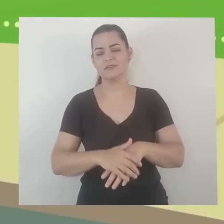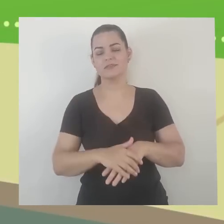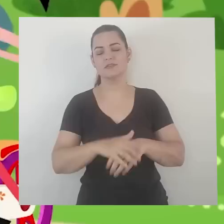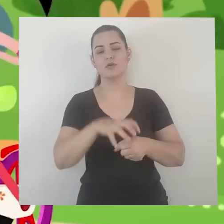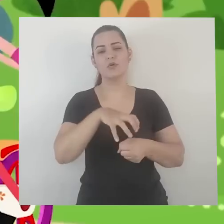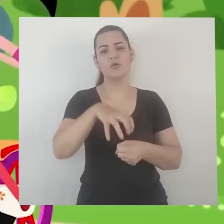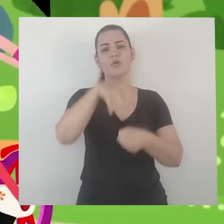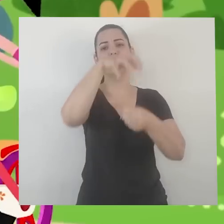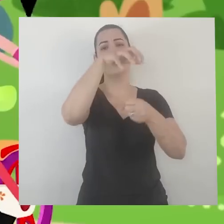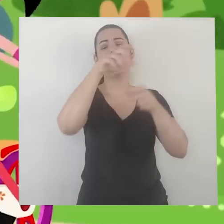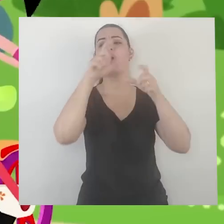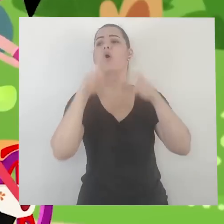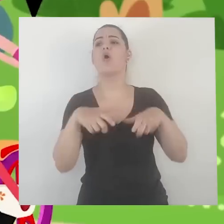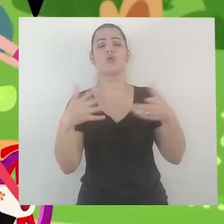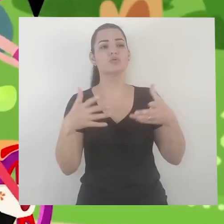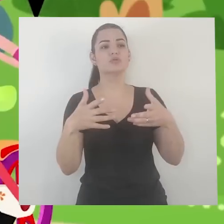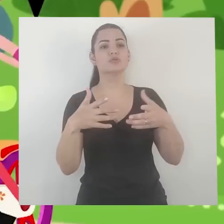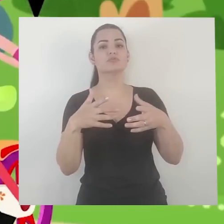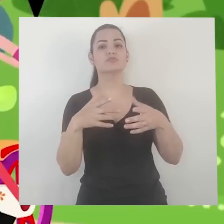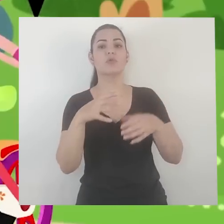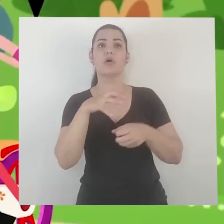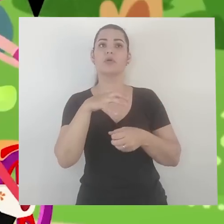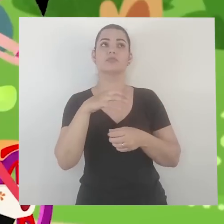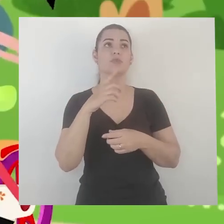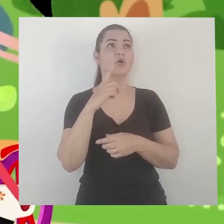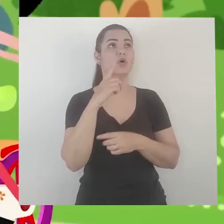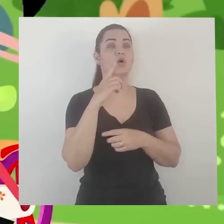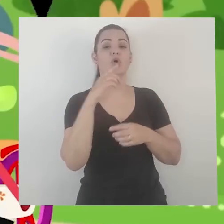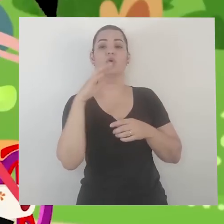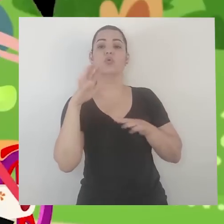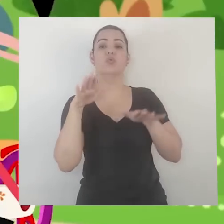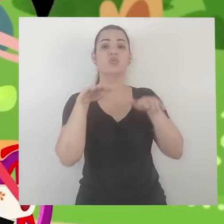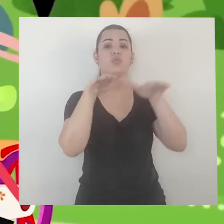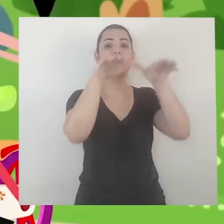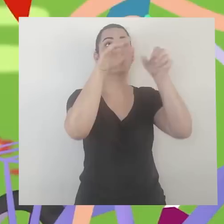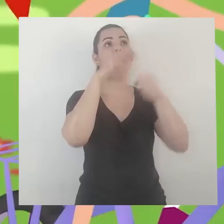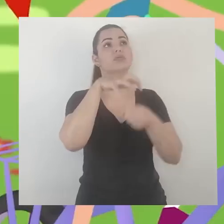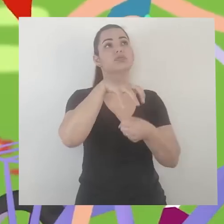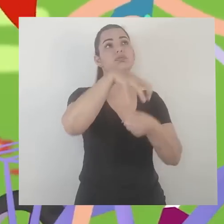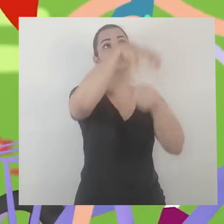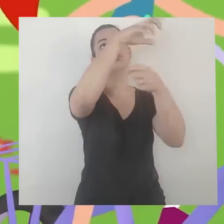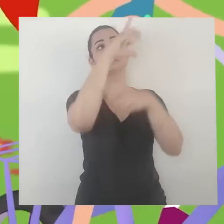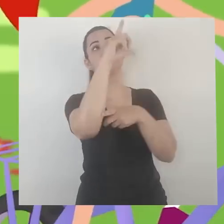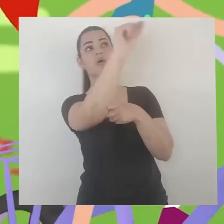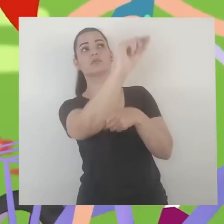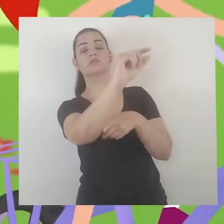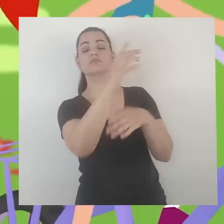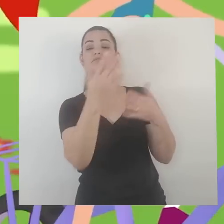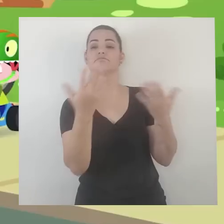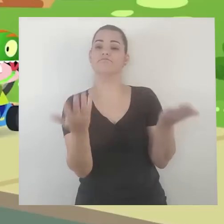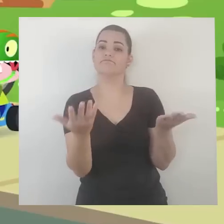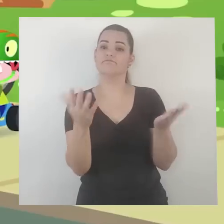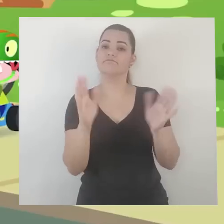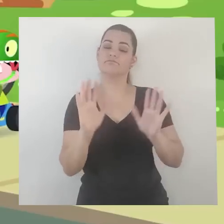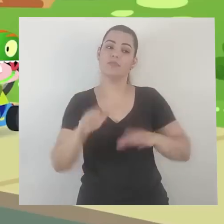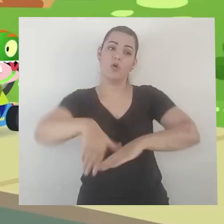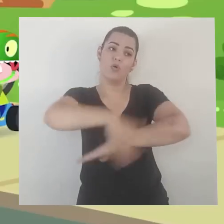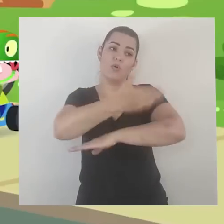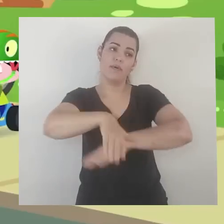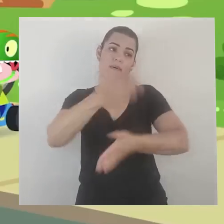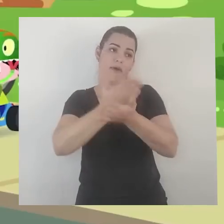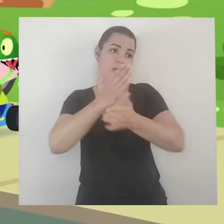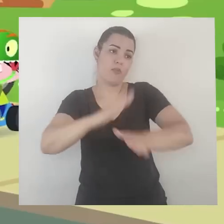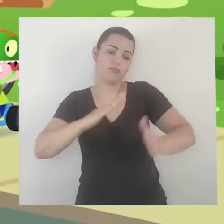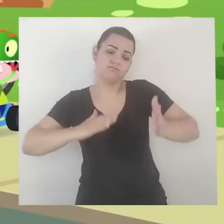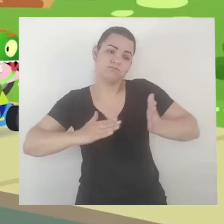o balão? Ele voou pra lá. Mas a rua acabou. Tchau, tchau, balão! E aí, quem